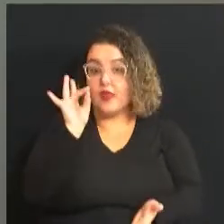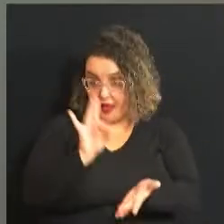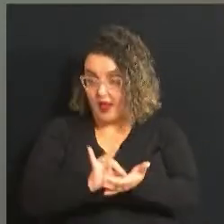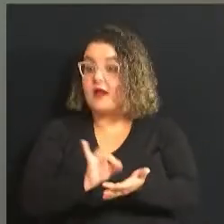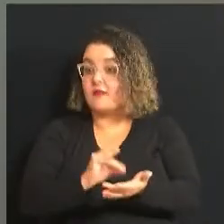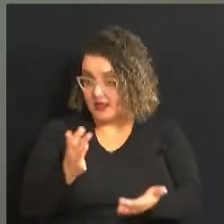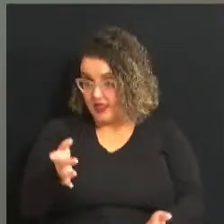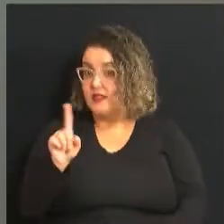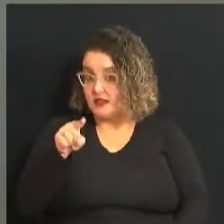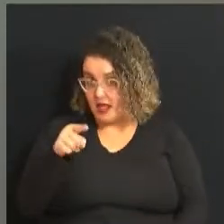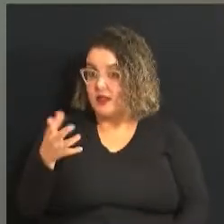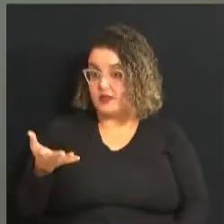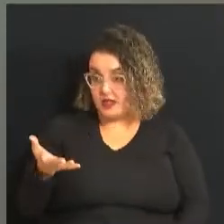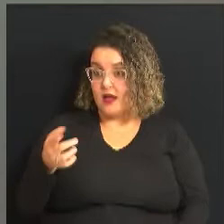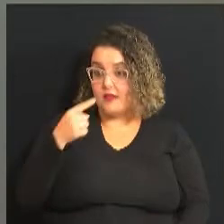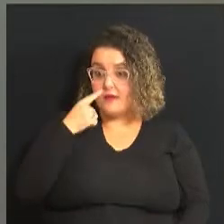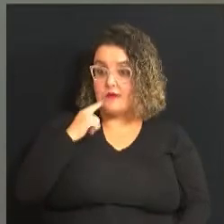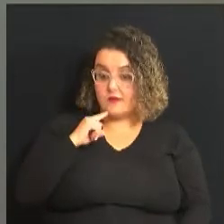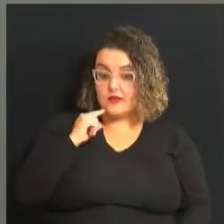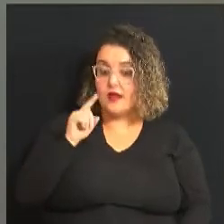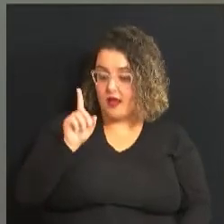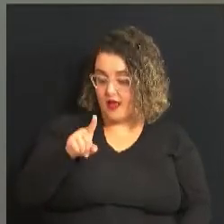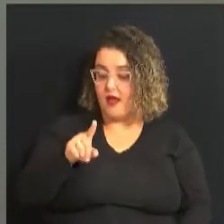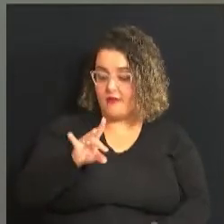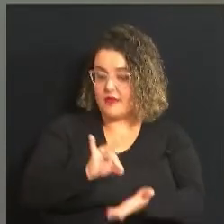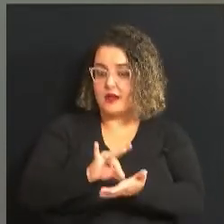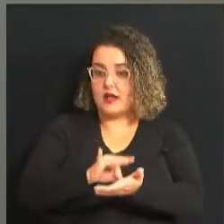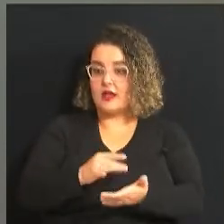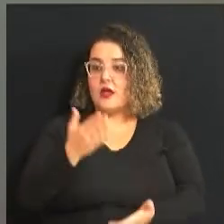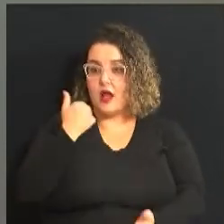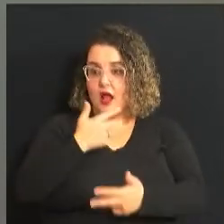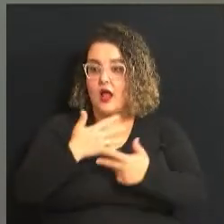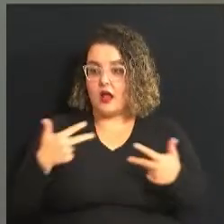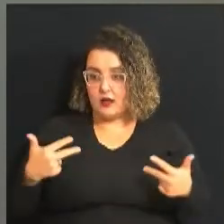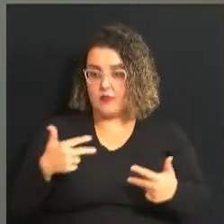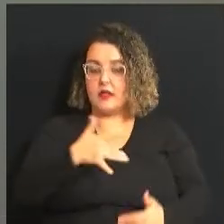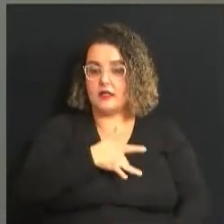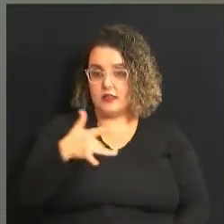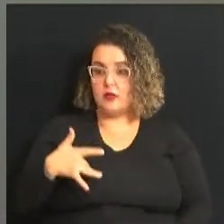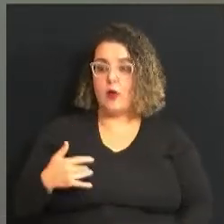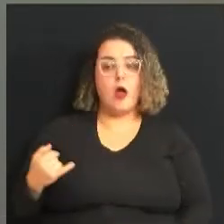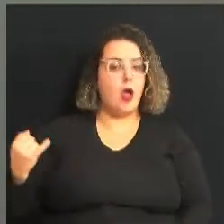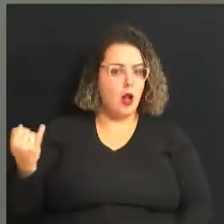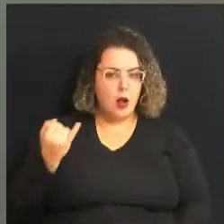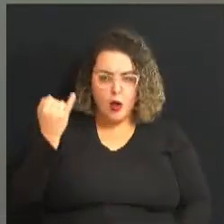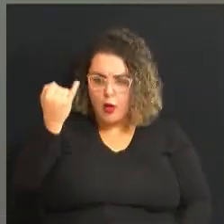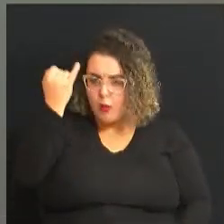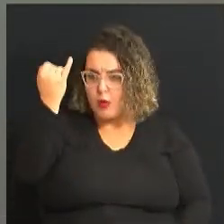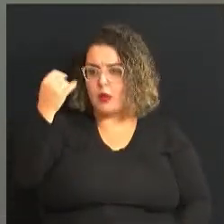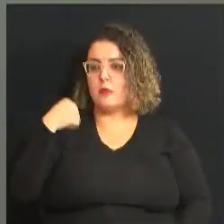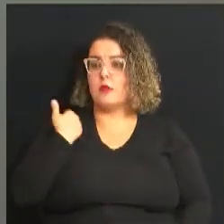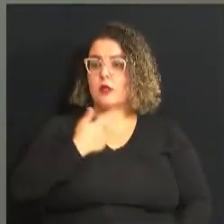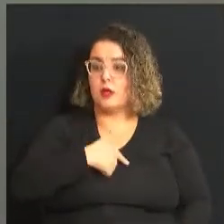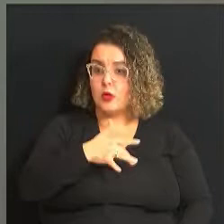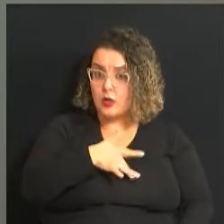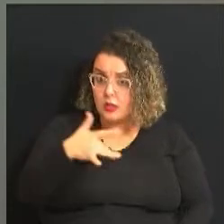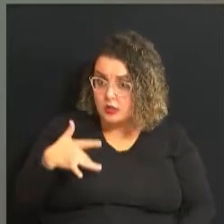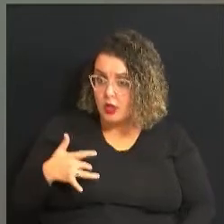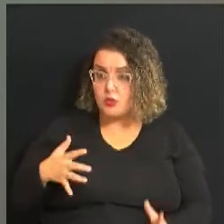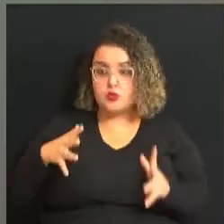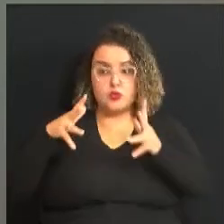É verdade, Viane, é verdade sim. A alimentação saudável hoje, ela é fundamental para a nossa saúde de maneira